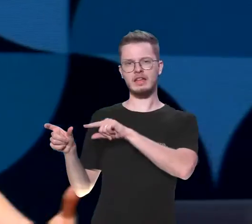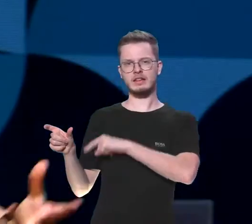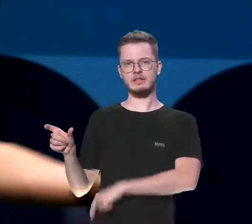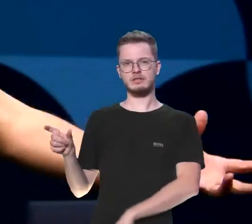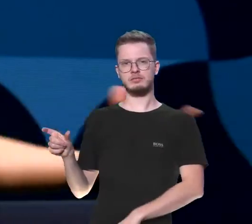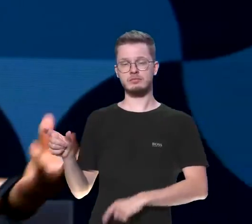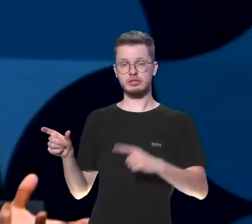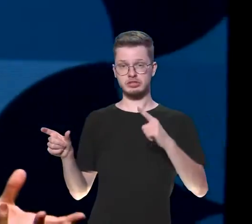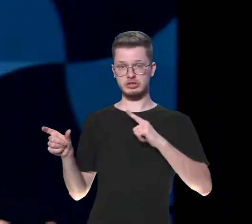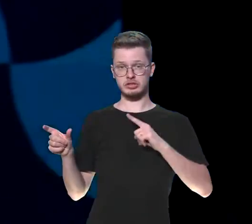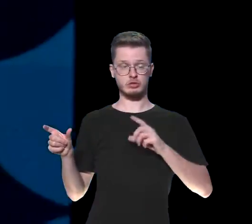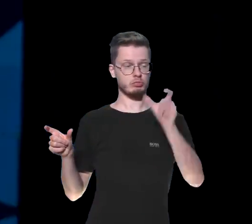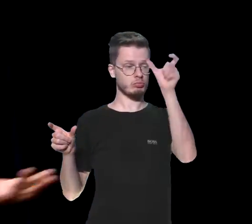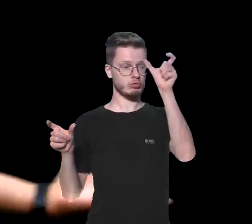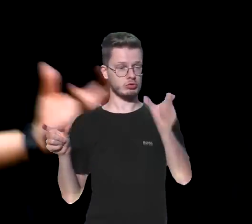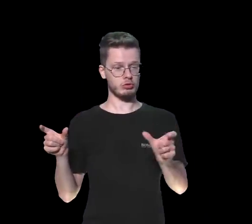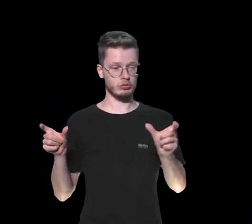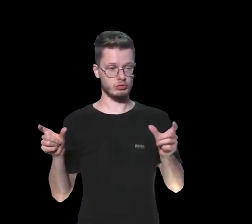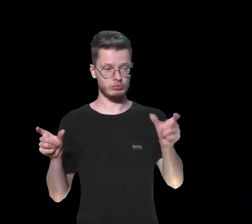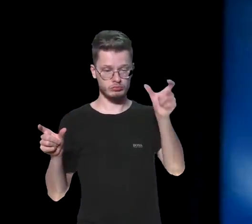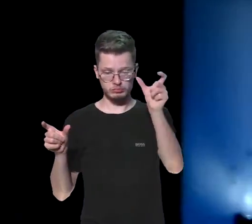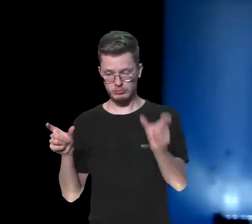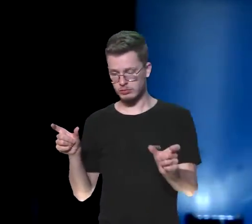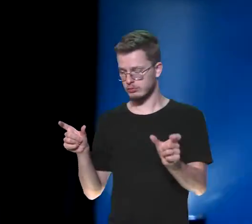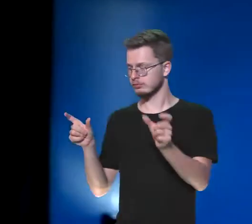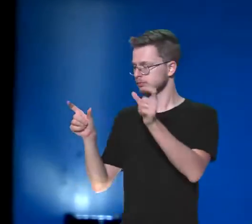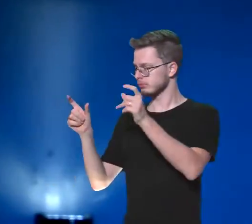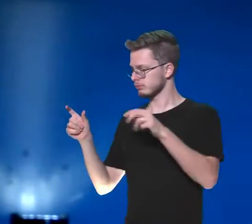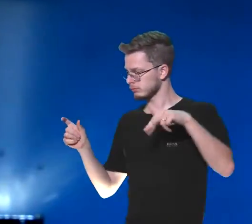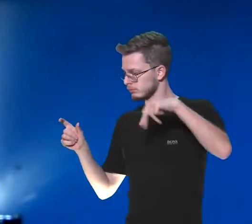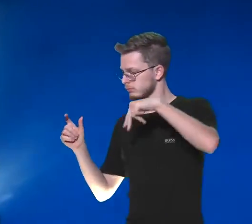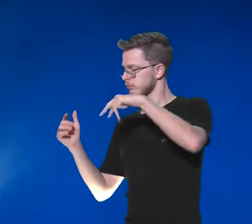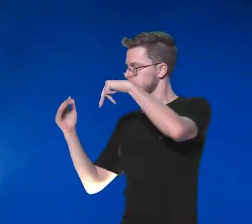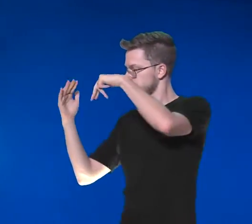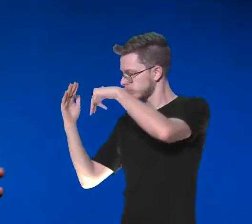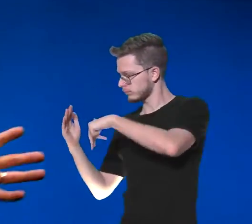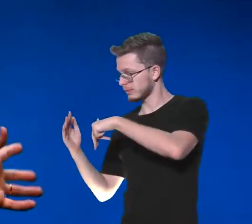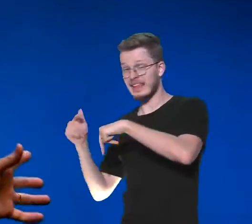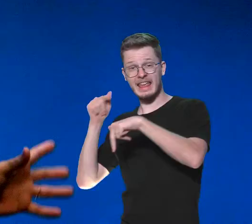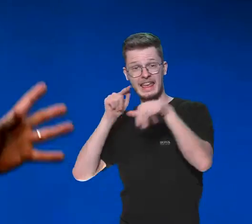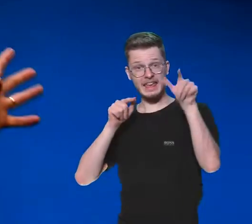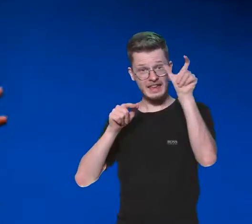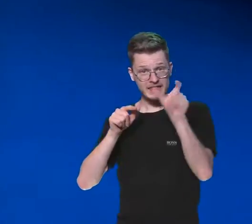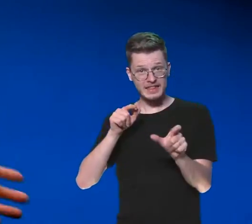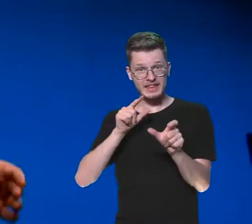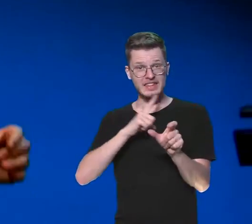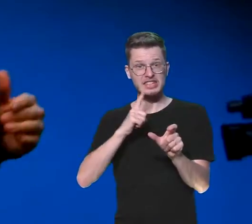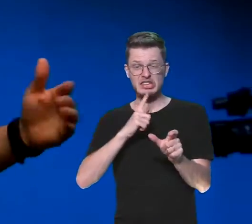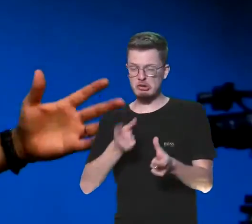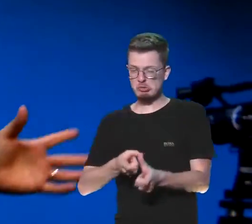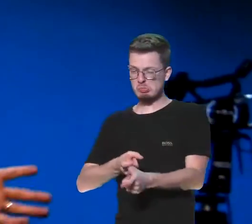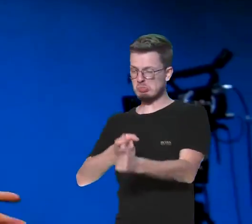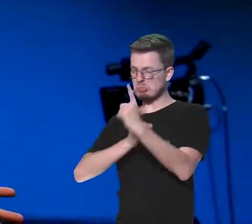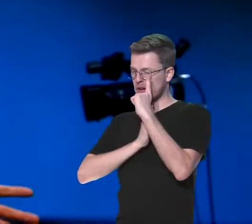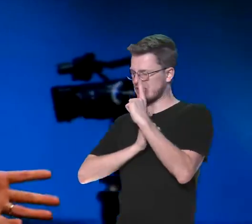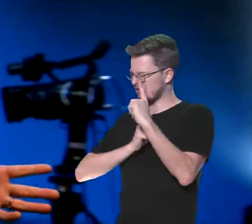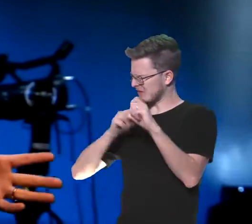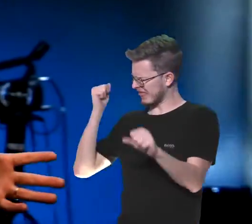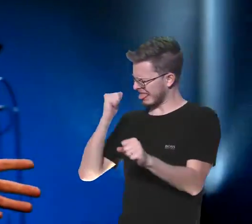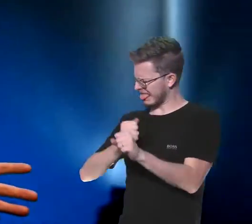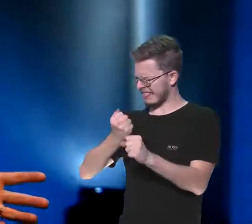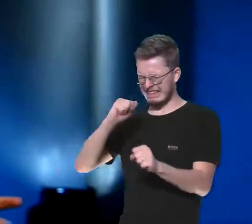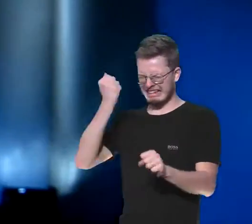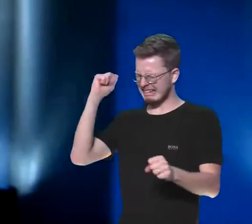recebeu ali, né, diante do seu trono um súdito. E esse súdito tinha uma dívida impagável, bilionária, ele não tinha como